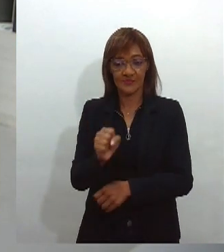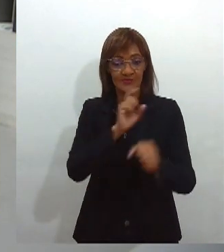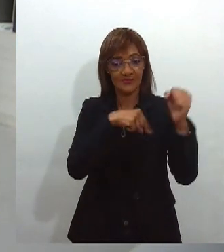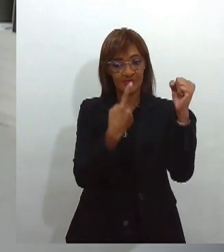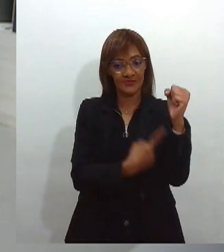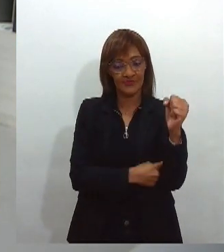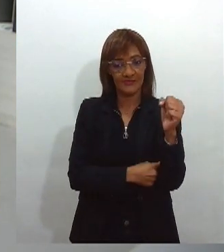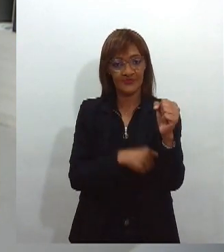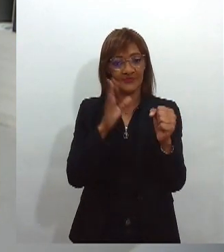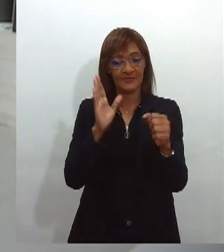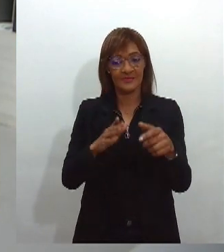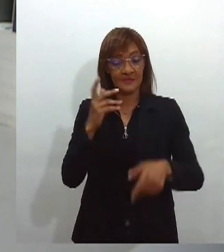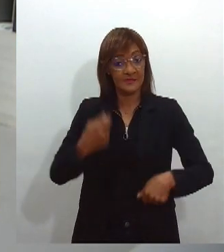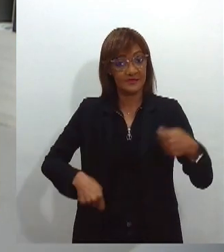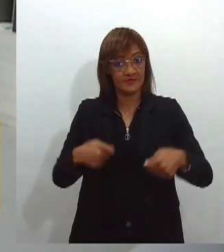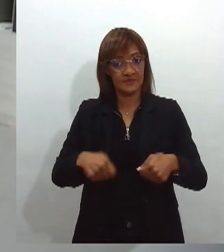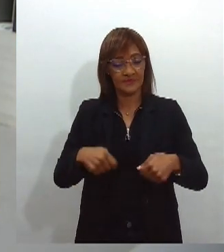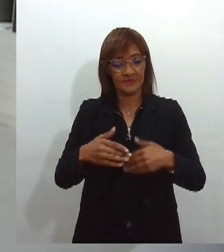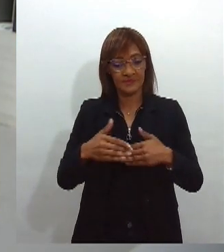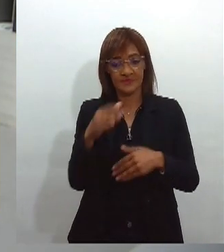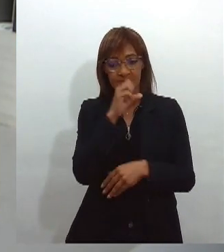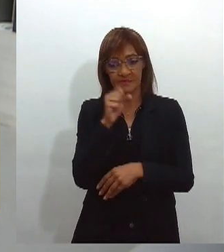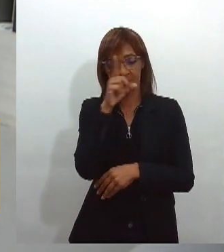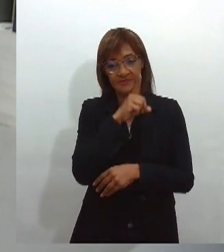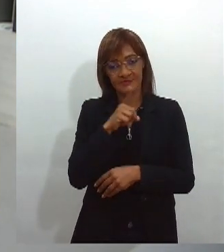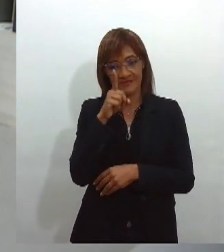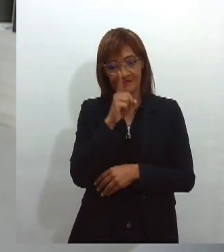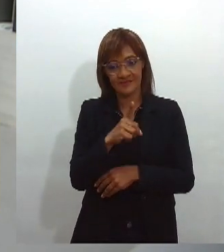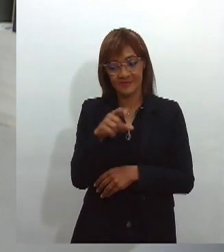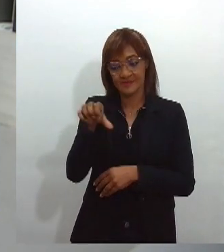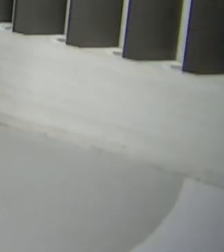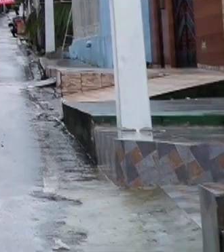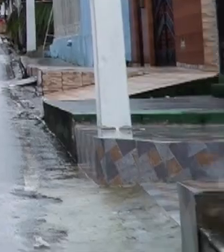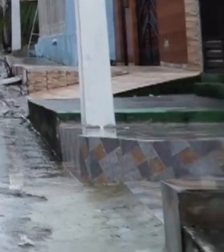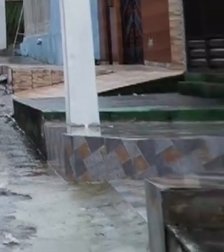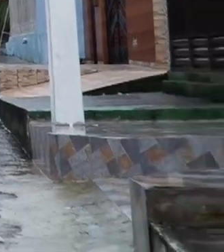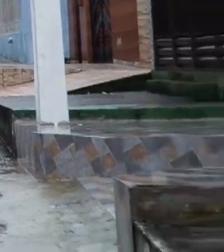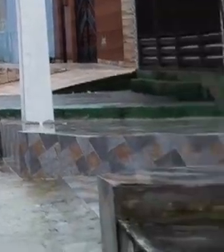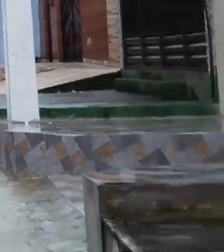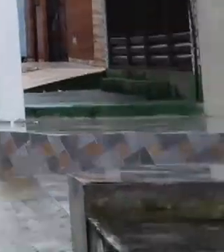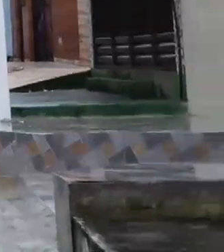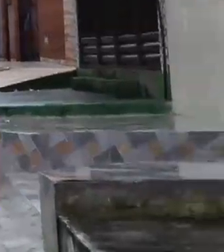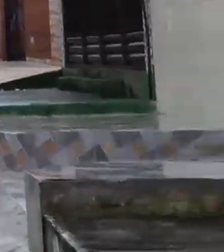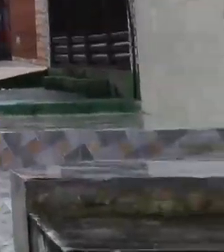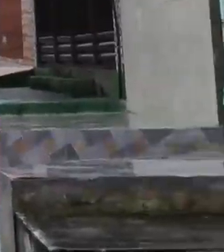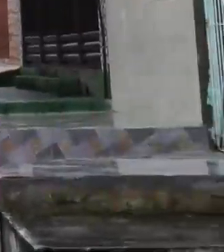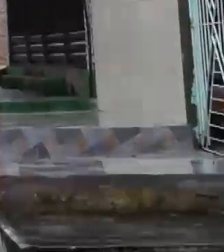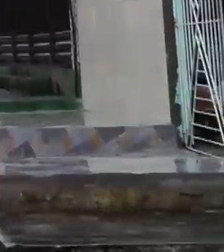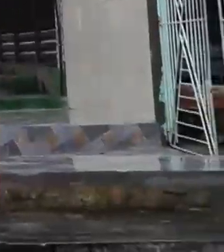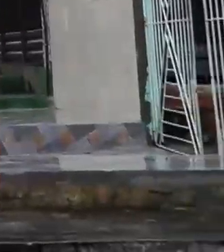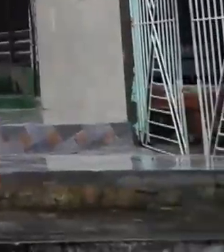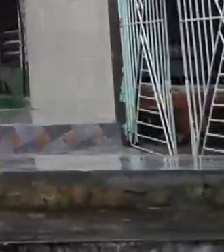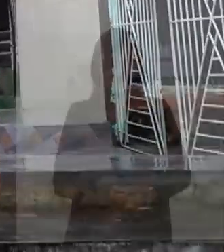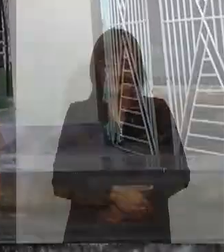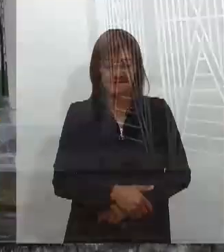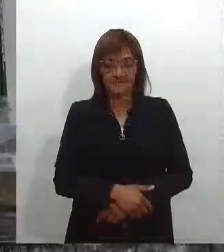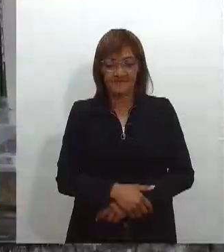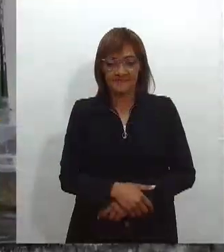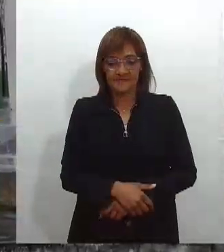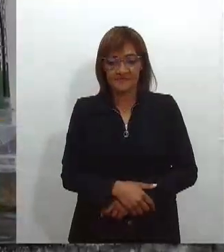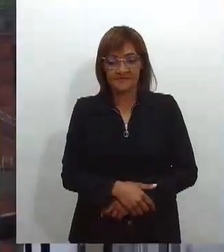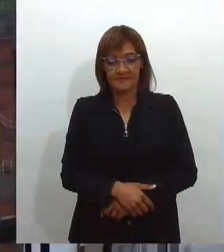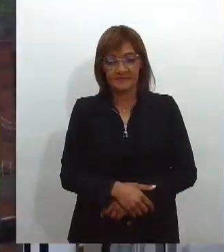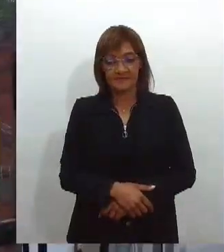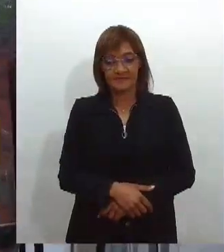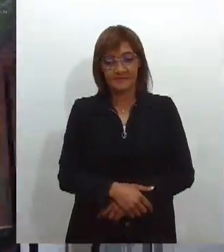no próximo fim de semana, nos dias 9 e 10 de junho. Em Sergipe, a alegria do forró já toma